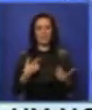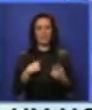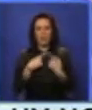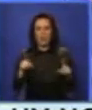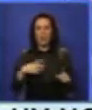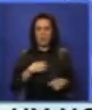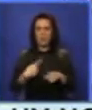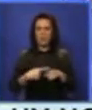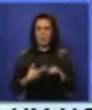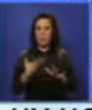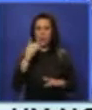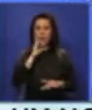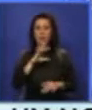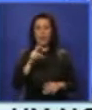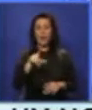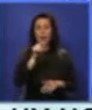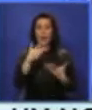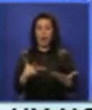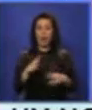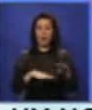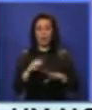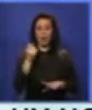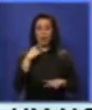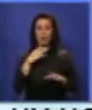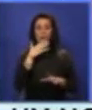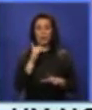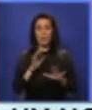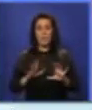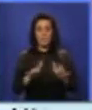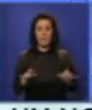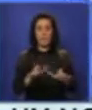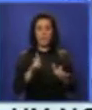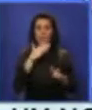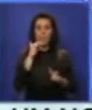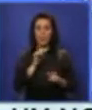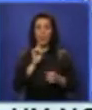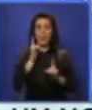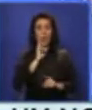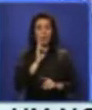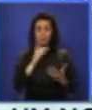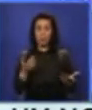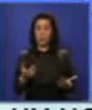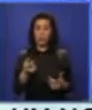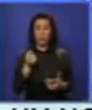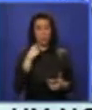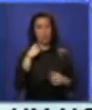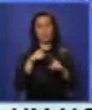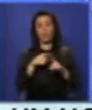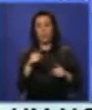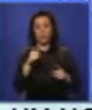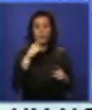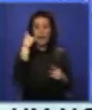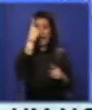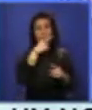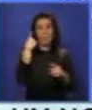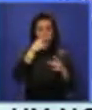Sente-se mais motivada. Também. A Carla está neste momento a fazer um curso de estética. Massagista de estética, exatamente. O que é importantíssimo num curso desses, que a